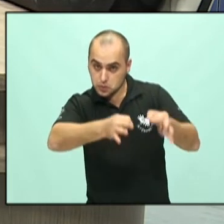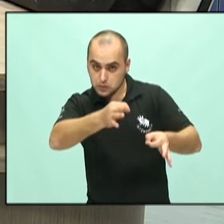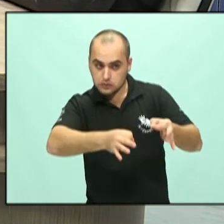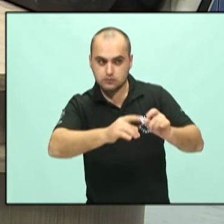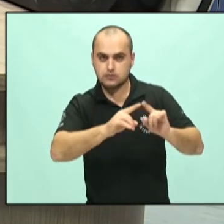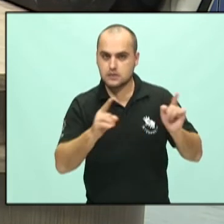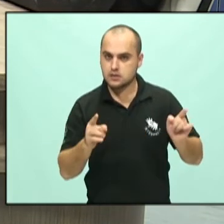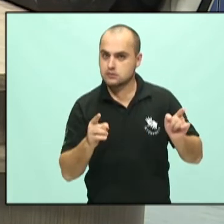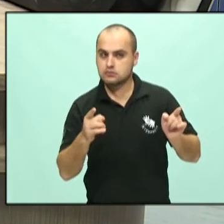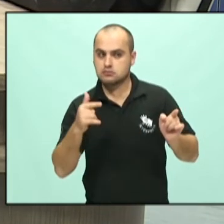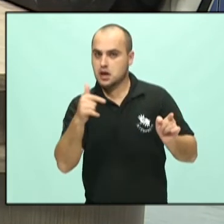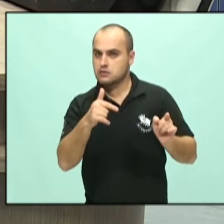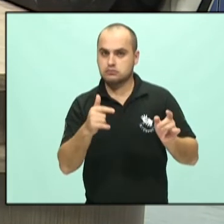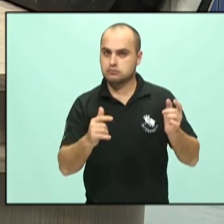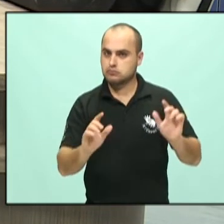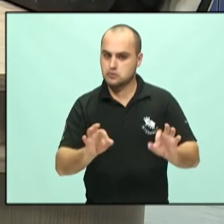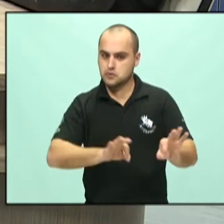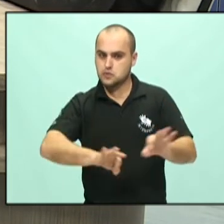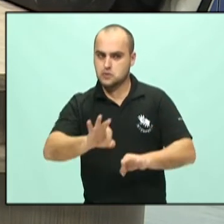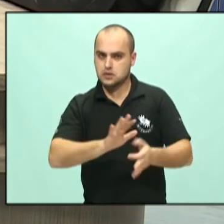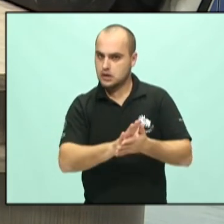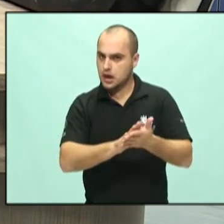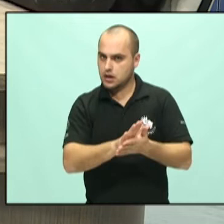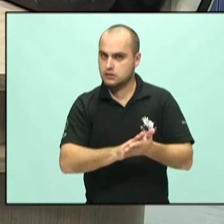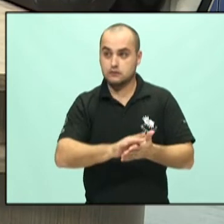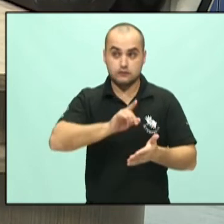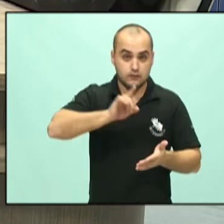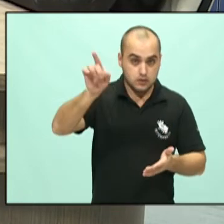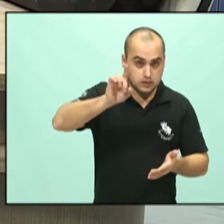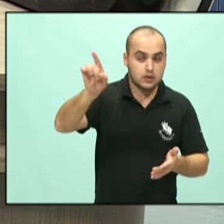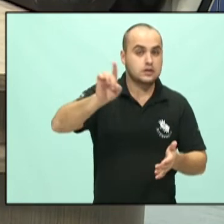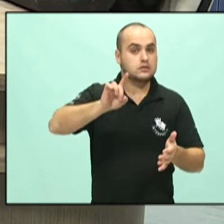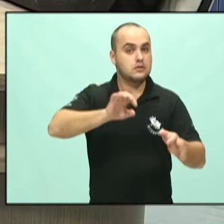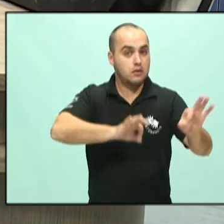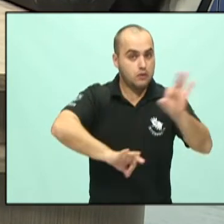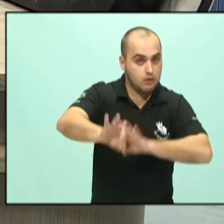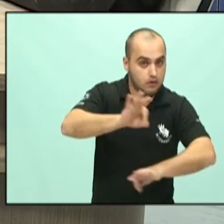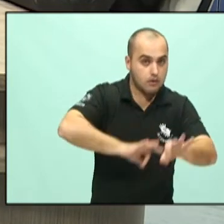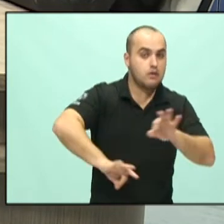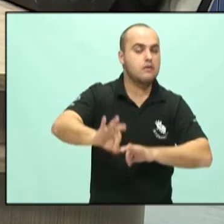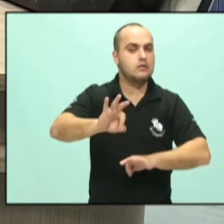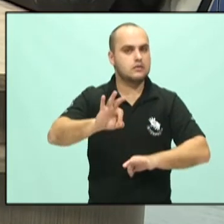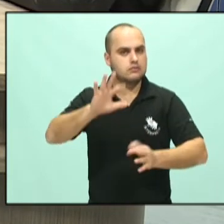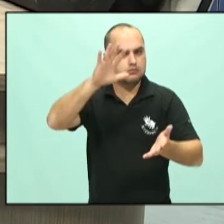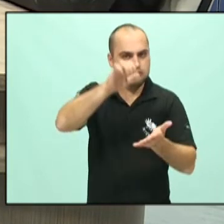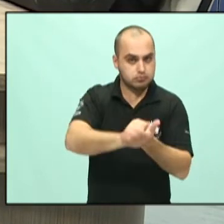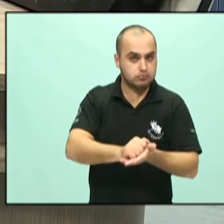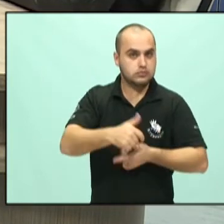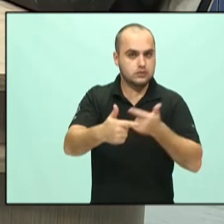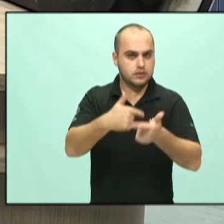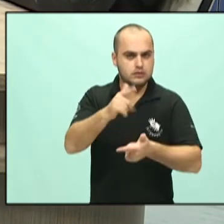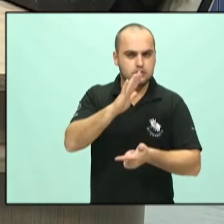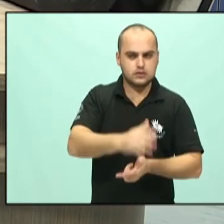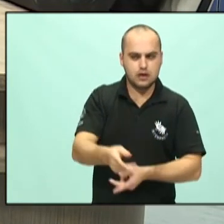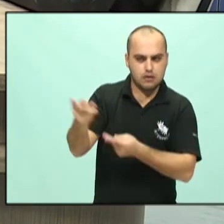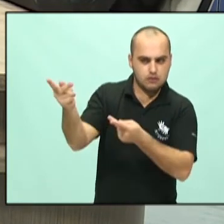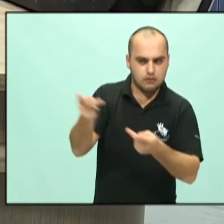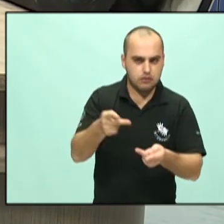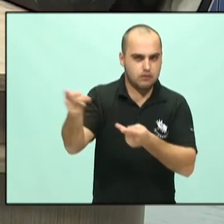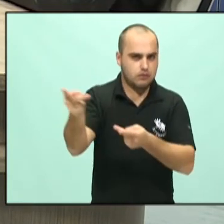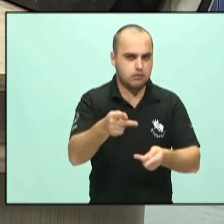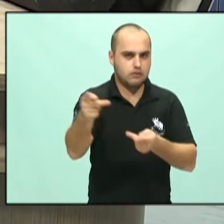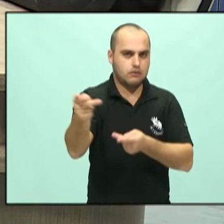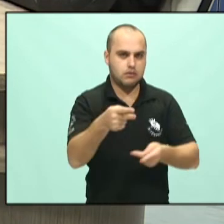eles não estão envolvidos na organização. A organização é de vocês, Isso. Que inscreveram os seus trabalhos e também já convidam diversos